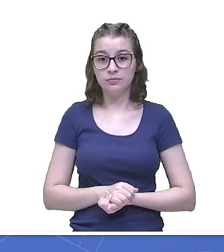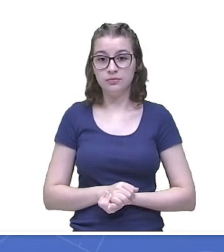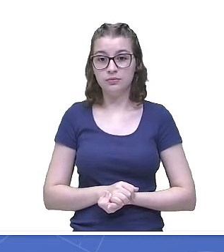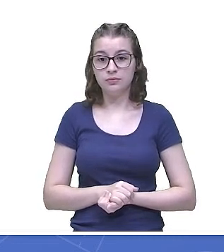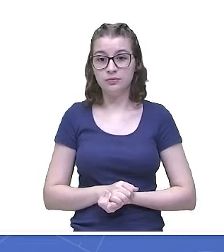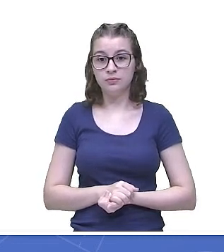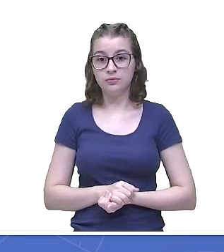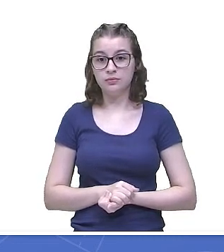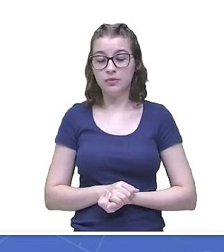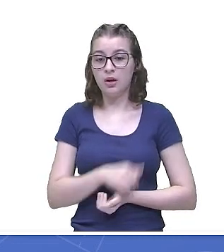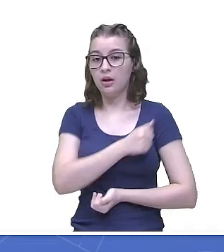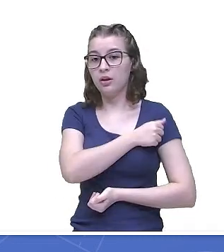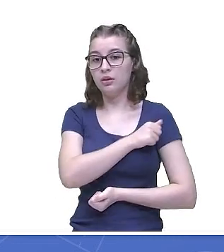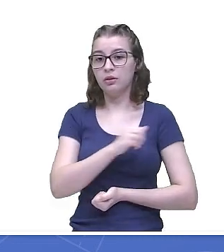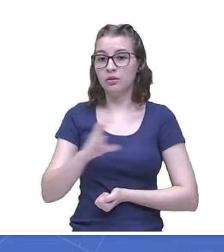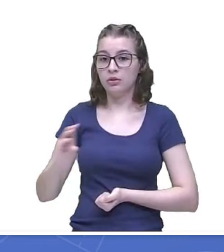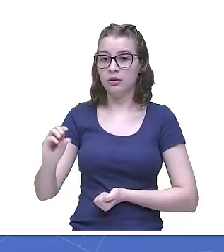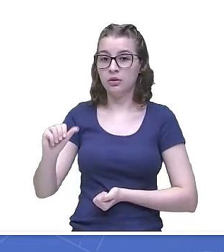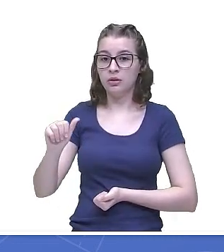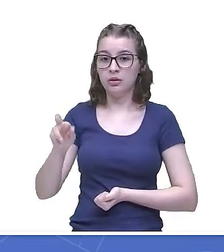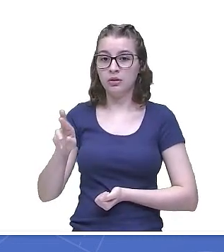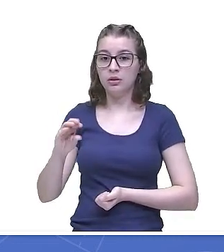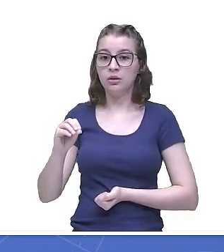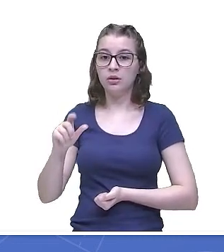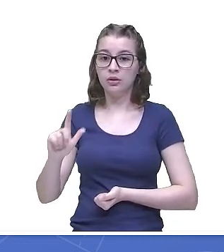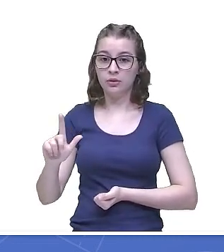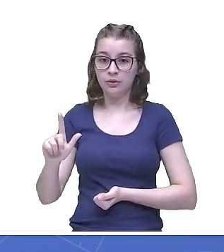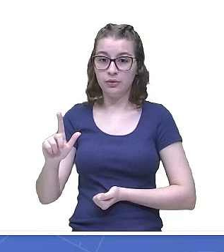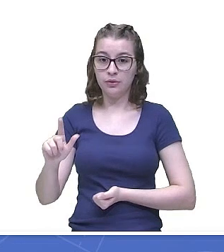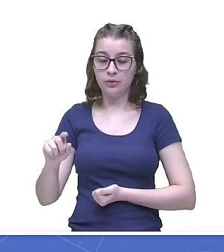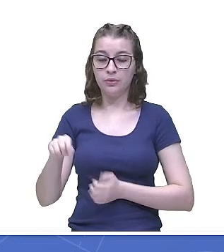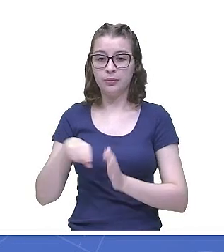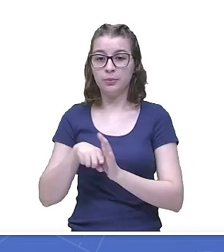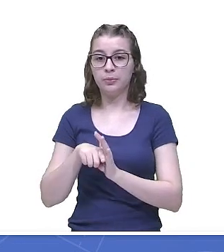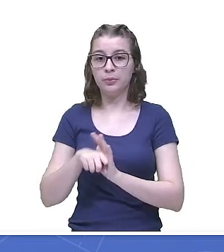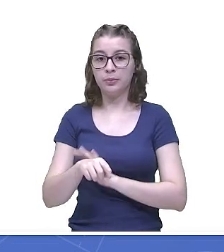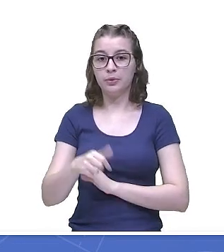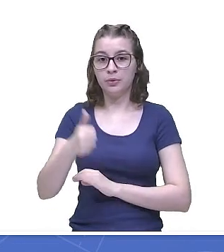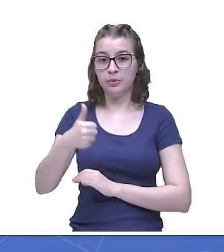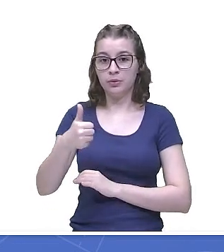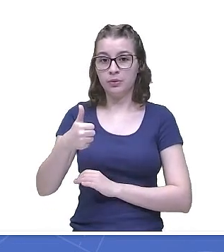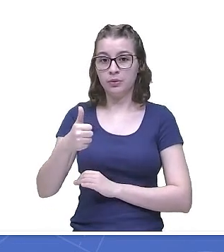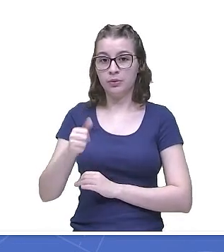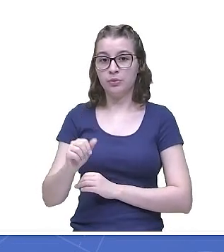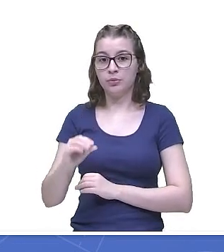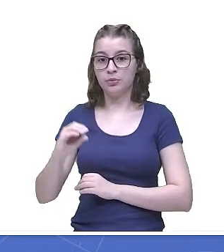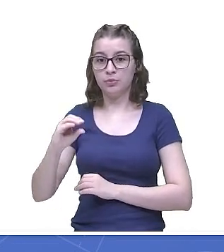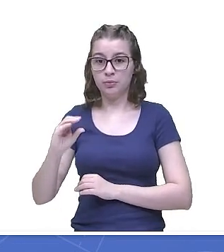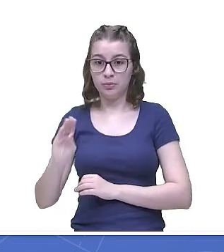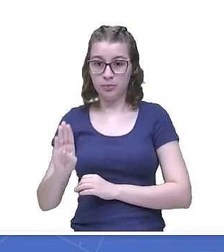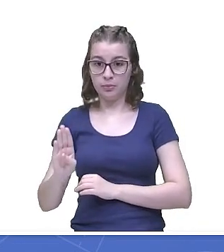A Carol também disse que a questão 1 é a letra B e a questão 2 é a letra C,